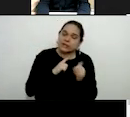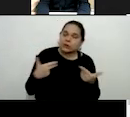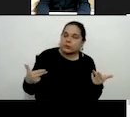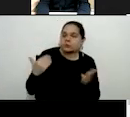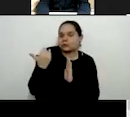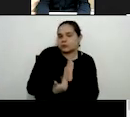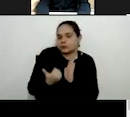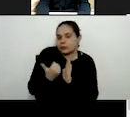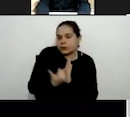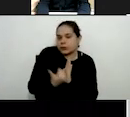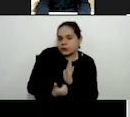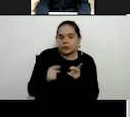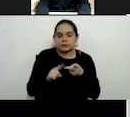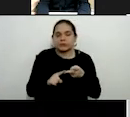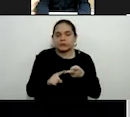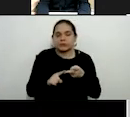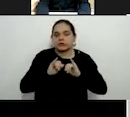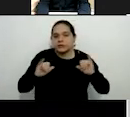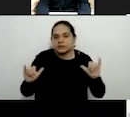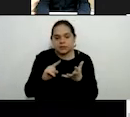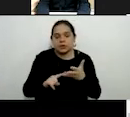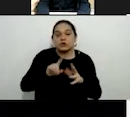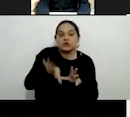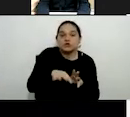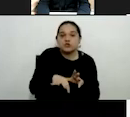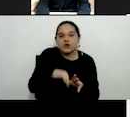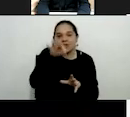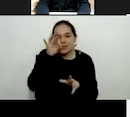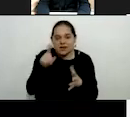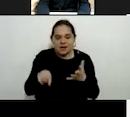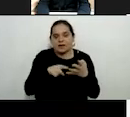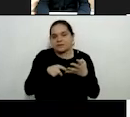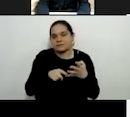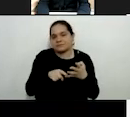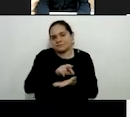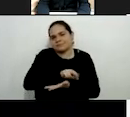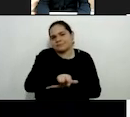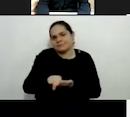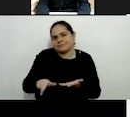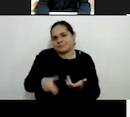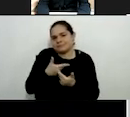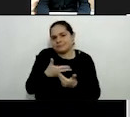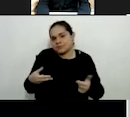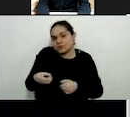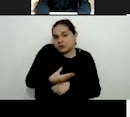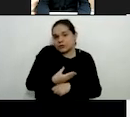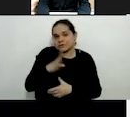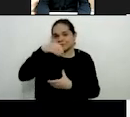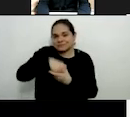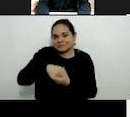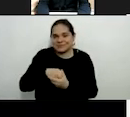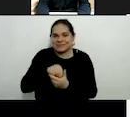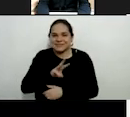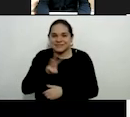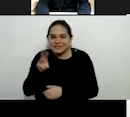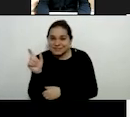divulgação, né, o sorteio que teve do posto, enfim. Essas novidades que acontecem dentro da parte do SMC Card.